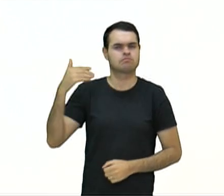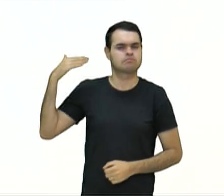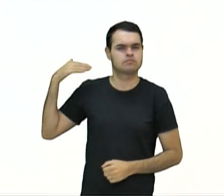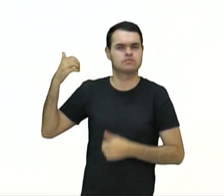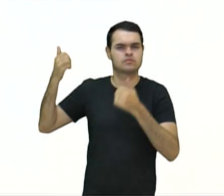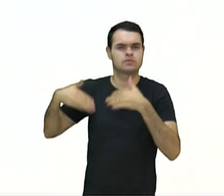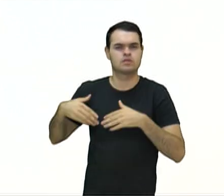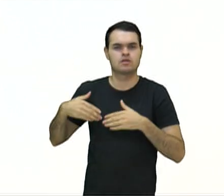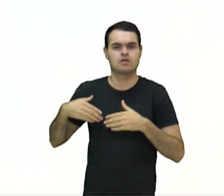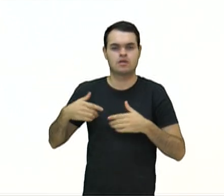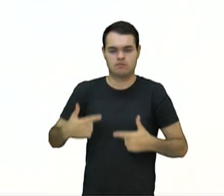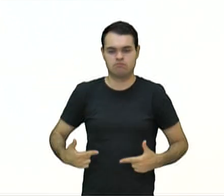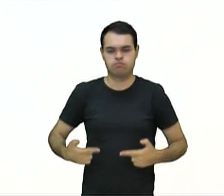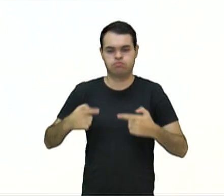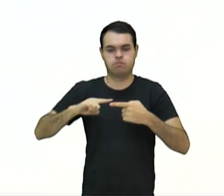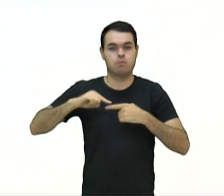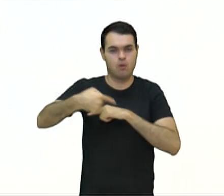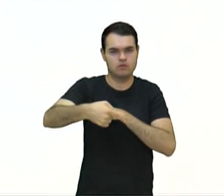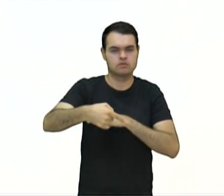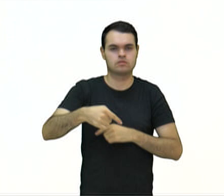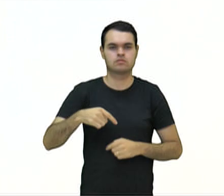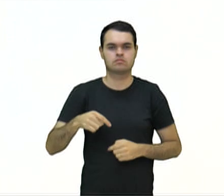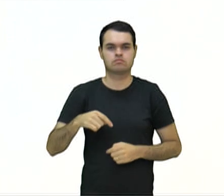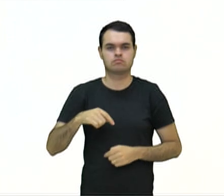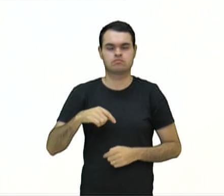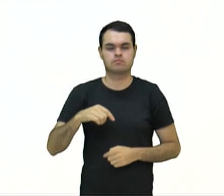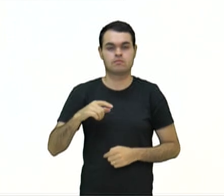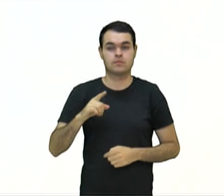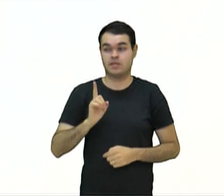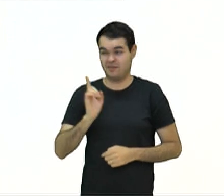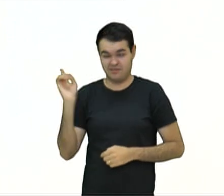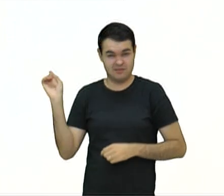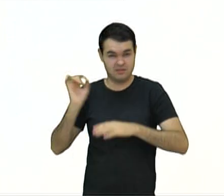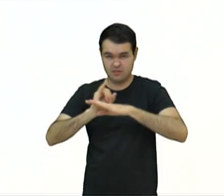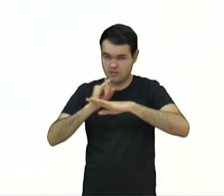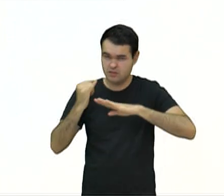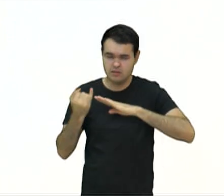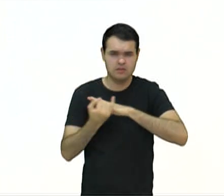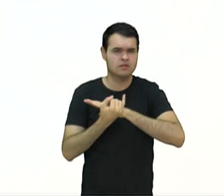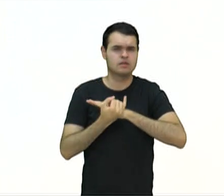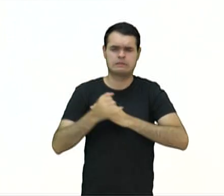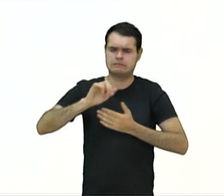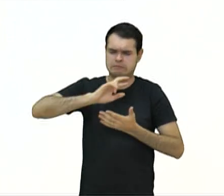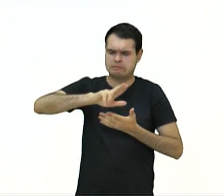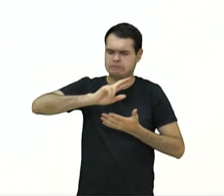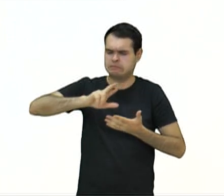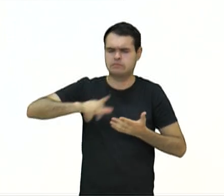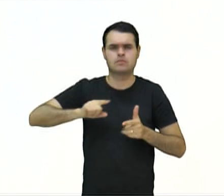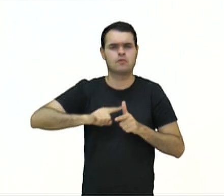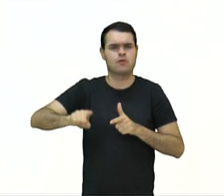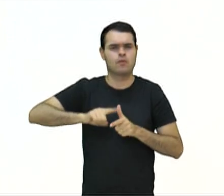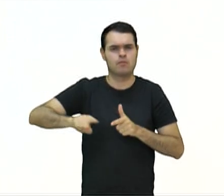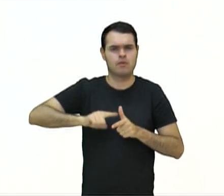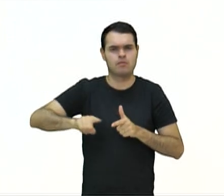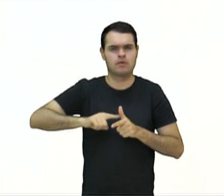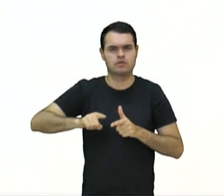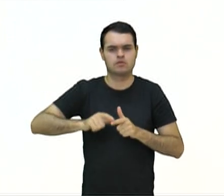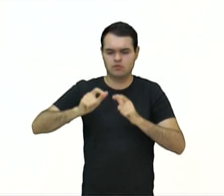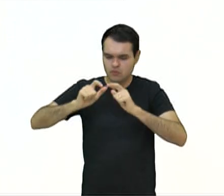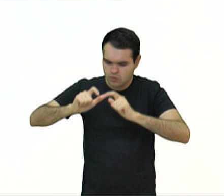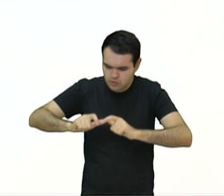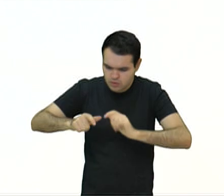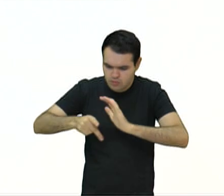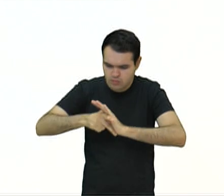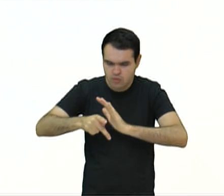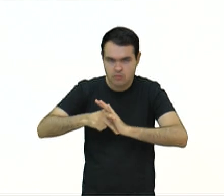no pós-guerra. Os Estados Unidos, essa ilha já passou por vários problemas. Além de estar localizada no Anel de